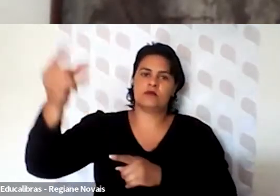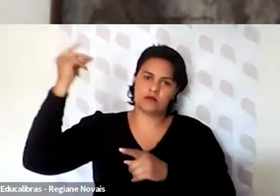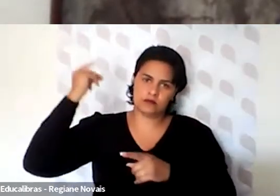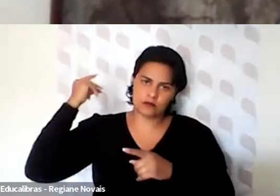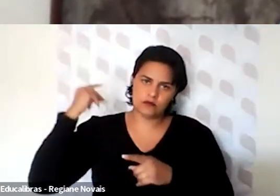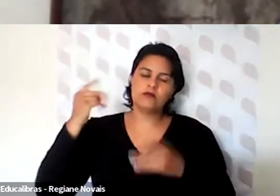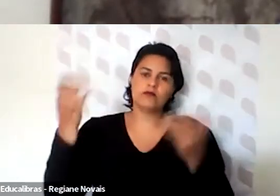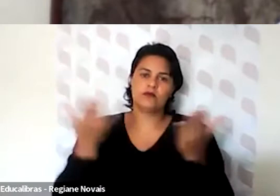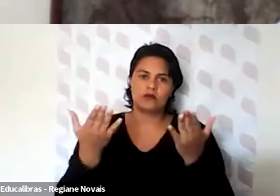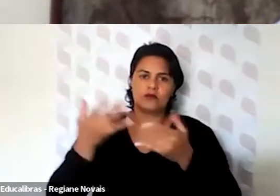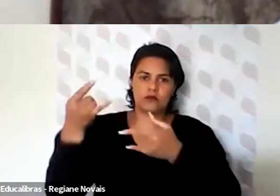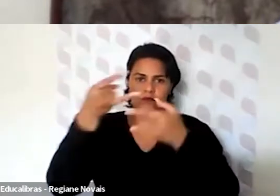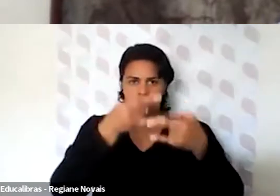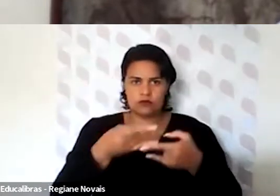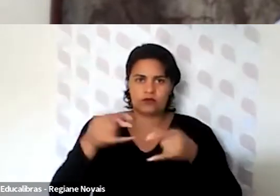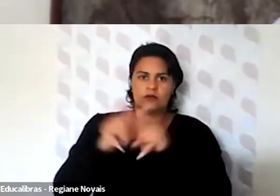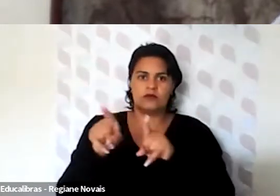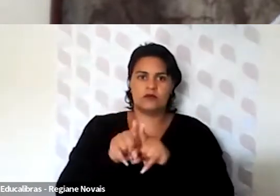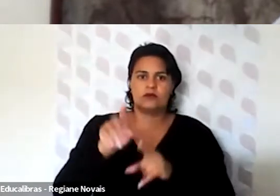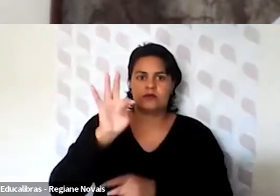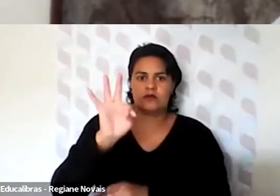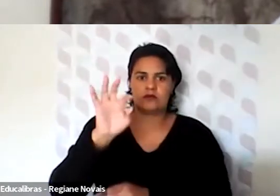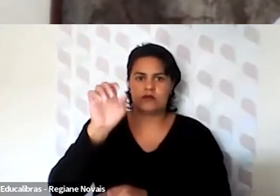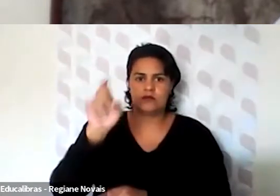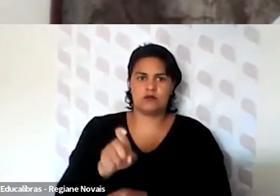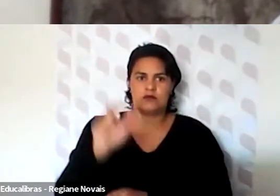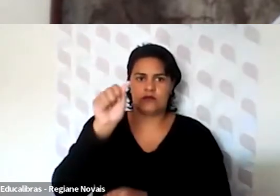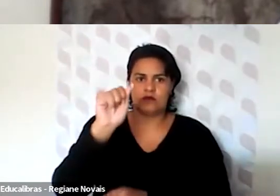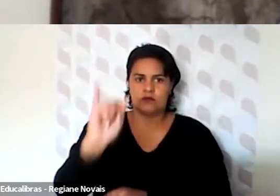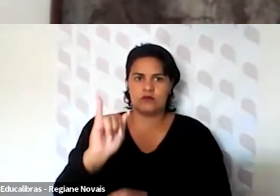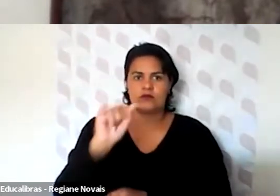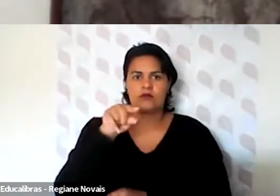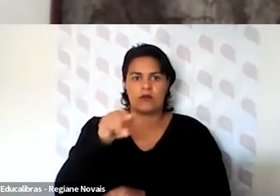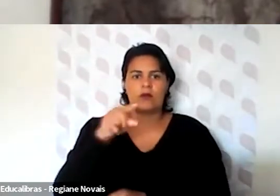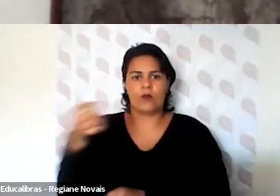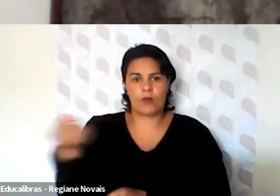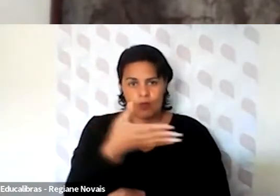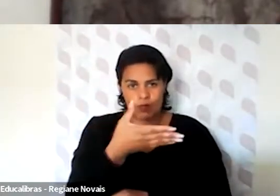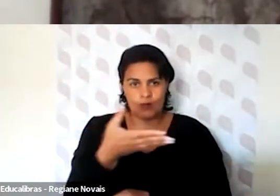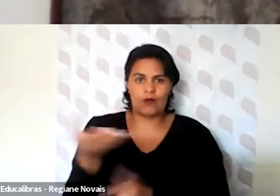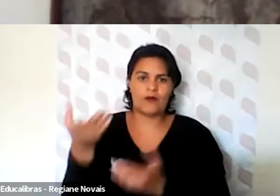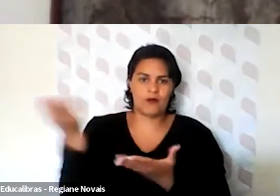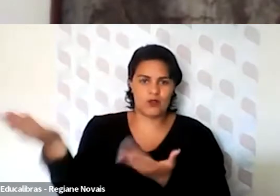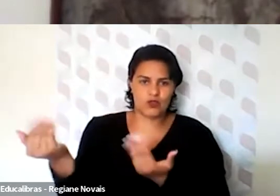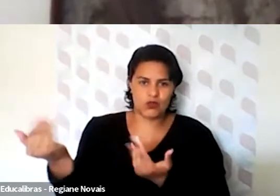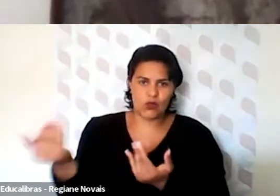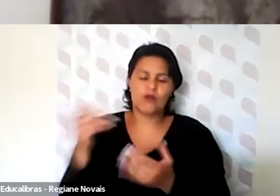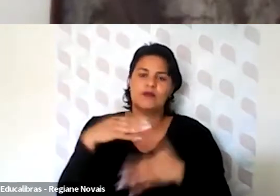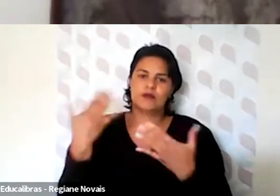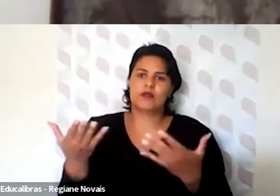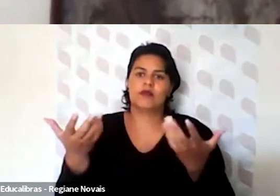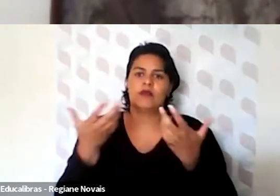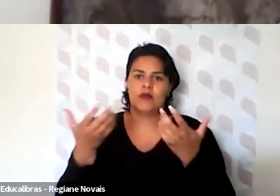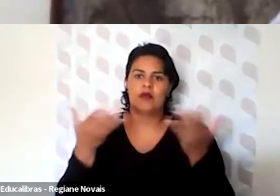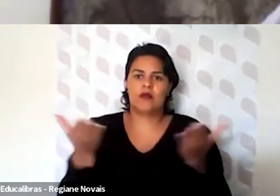também estar com a Chay, uma amiga de nova data, porque ela é tão nova, Mas, enfim, eu vou aqui